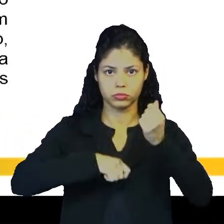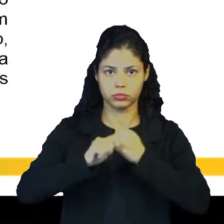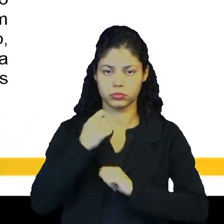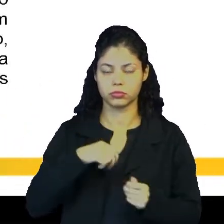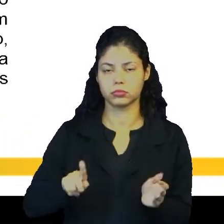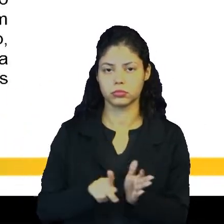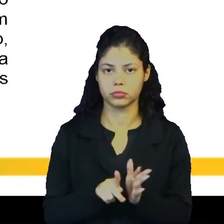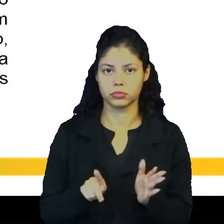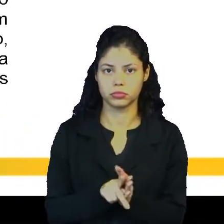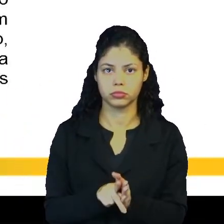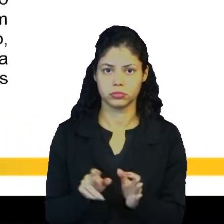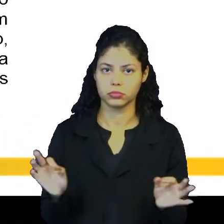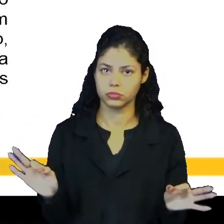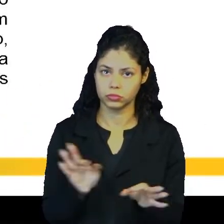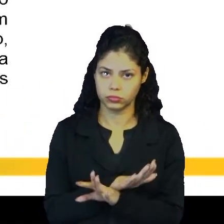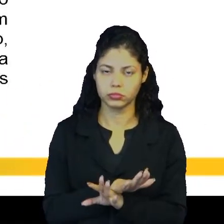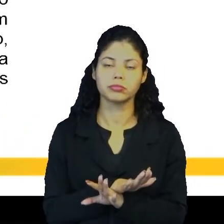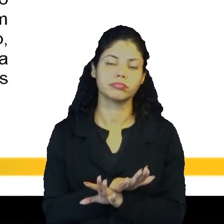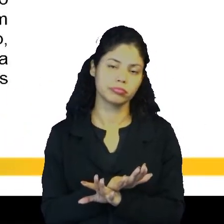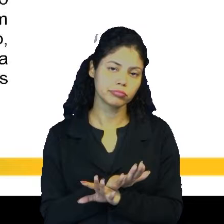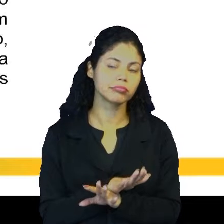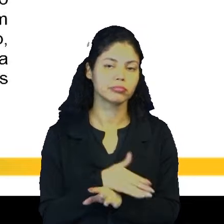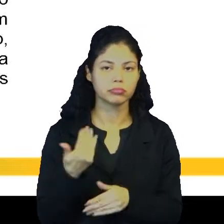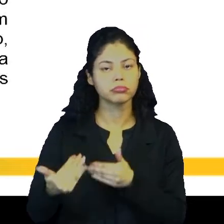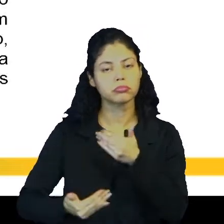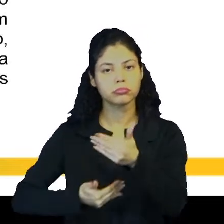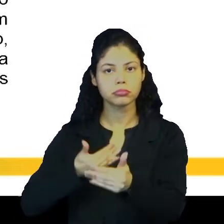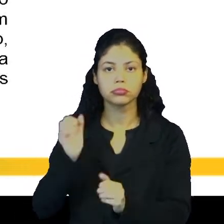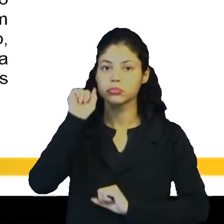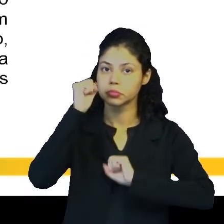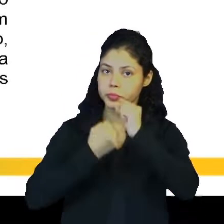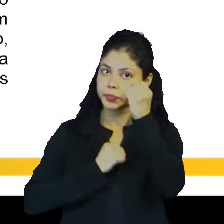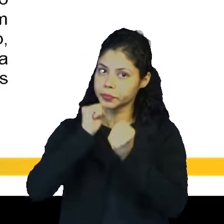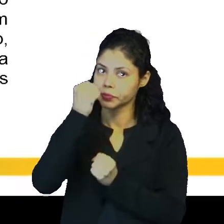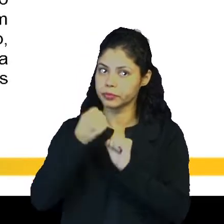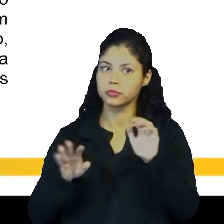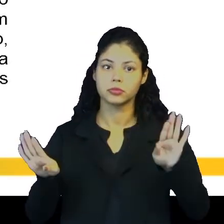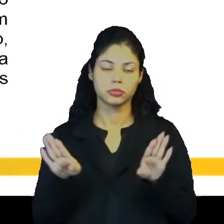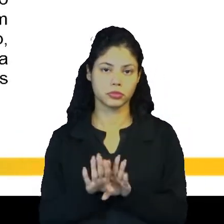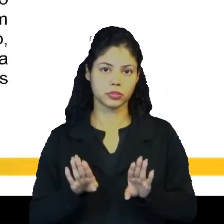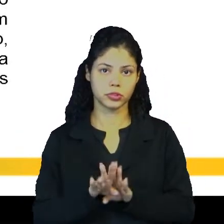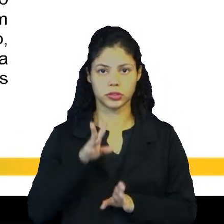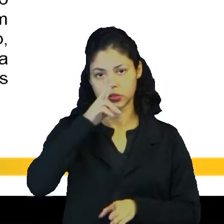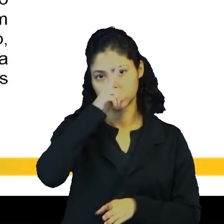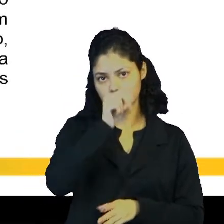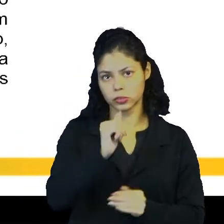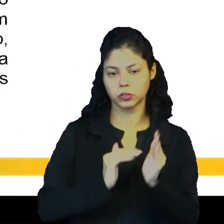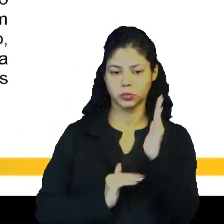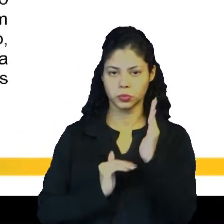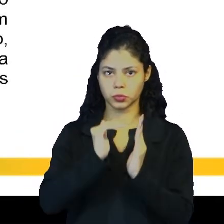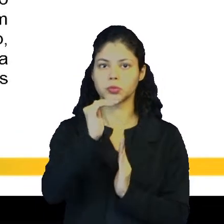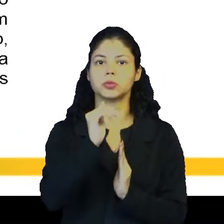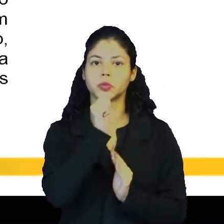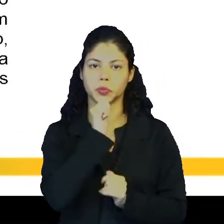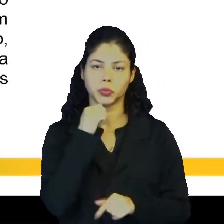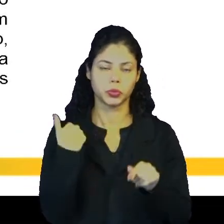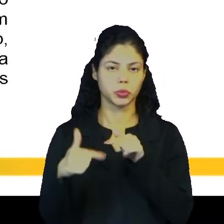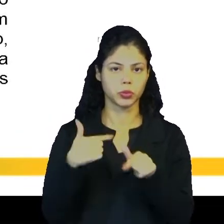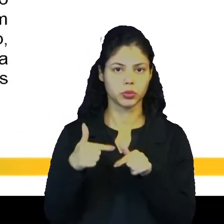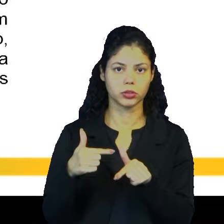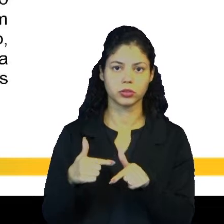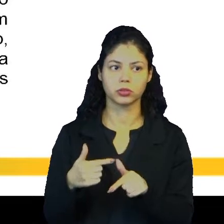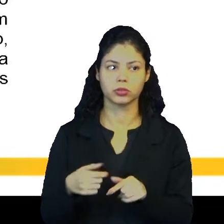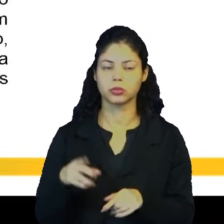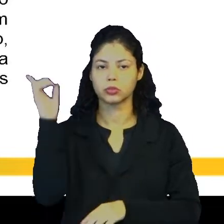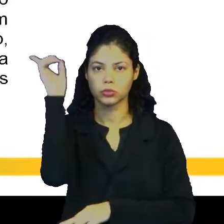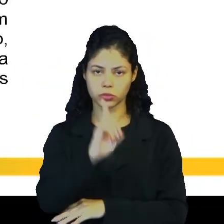às custas da destruição do que havia de desenvolvimento industrial e na forte repressão ao nível de vida dos trabalhadores e seus